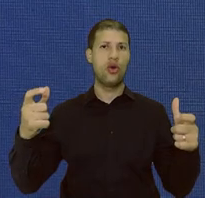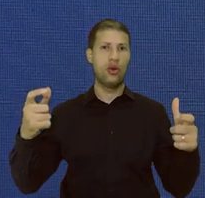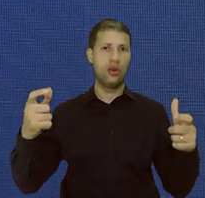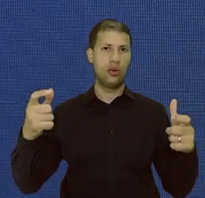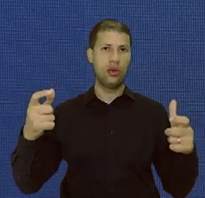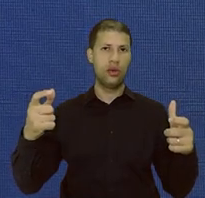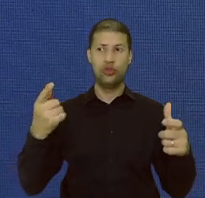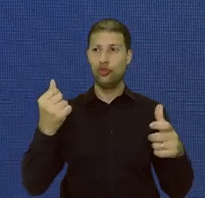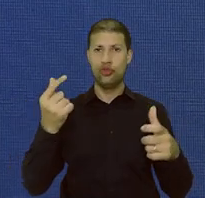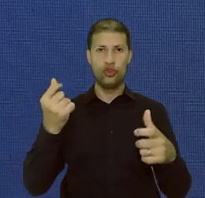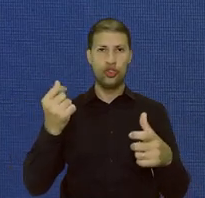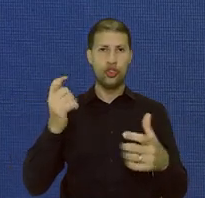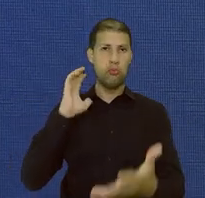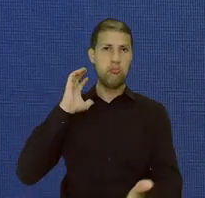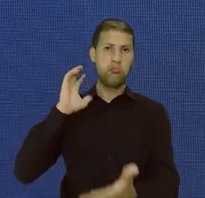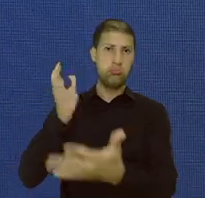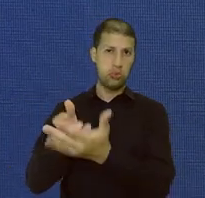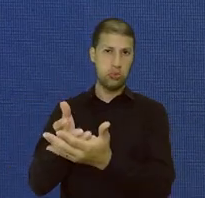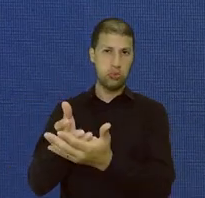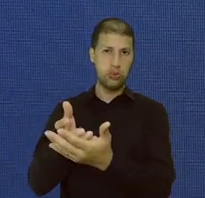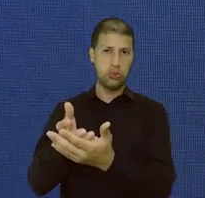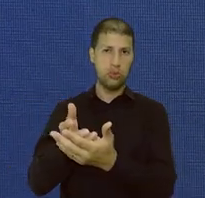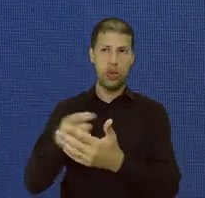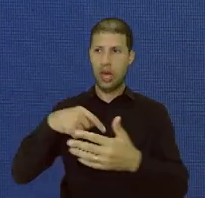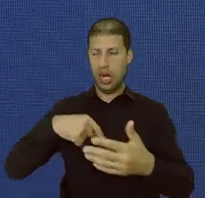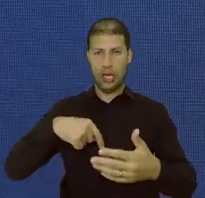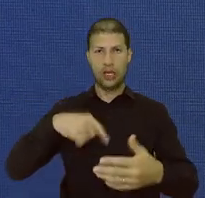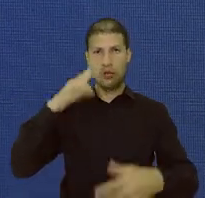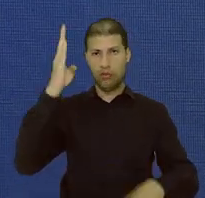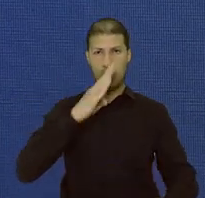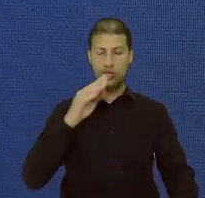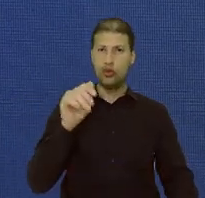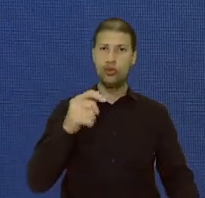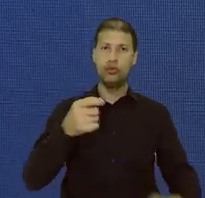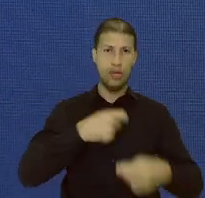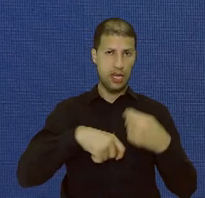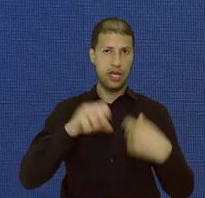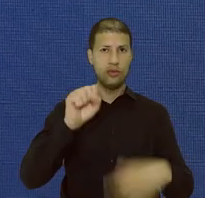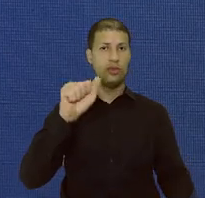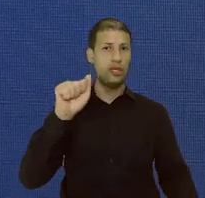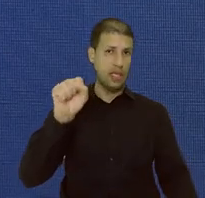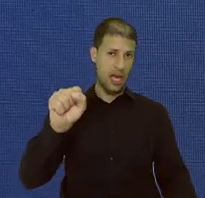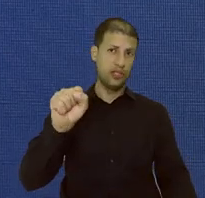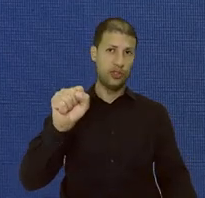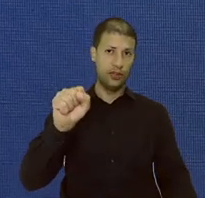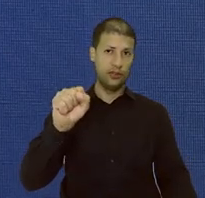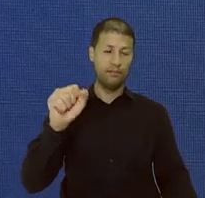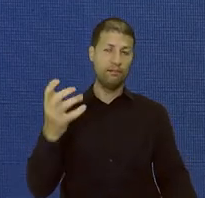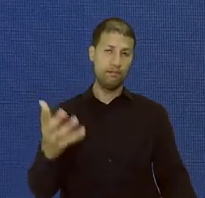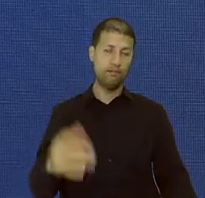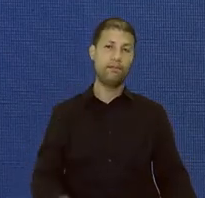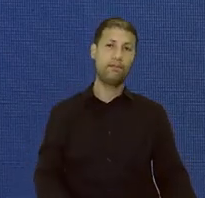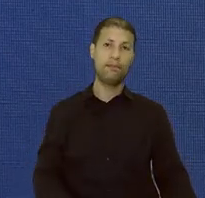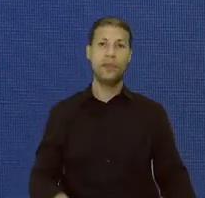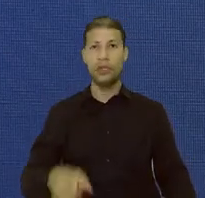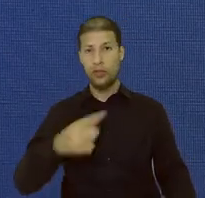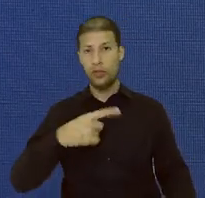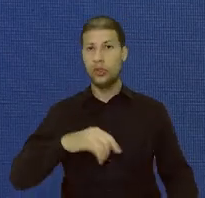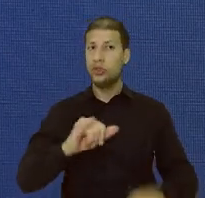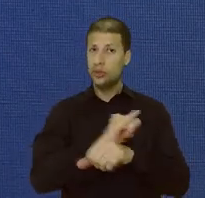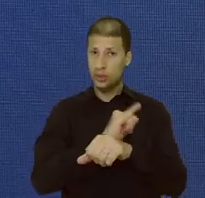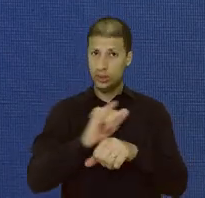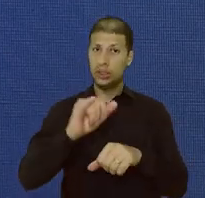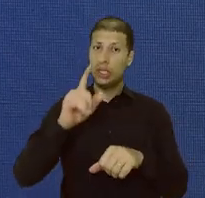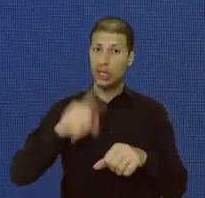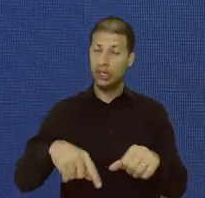cash no mercado brasileiro no mercado de SAS então assim o a nossa estratégia é uma estratégia que também